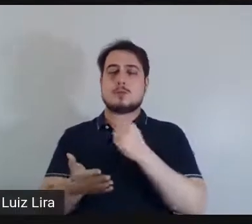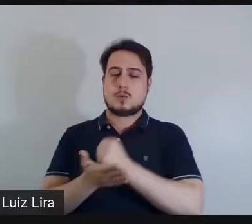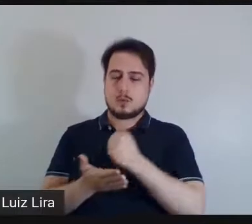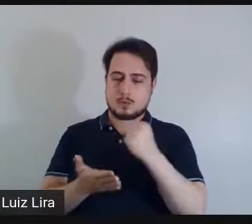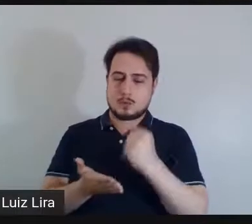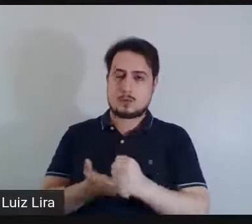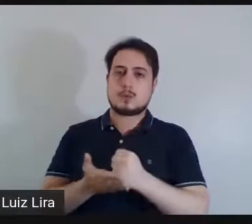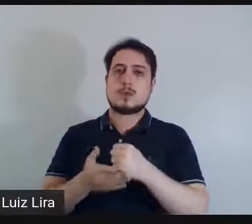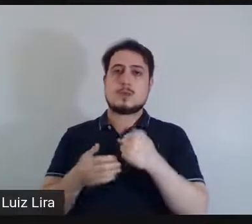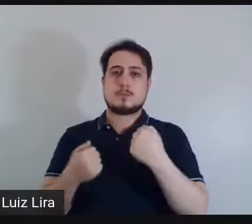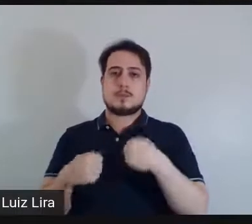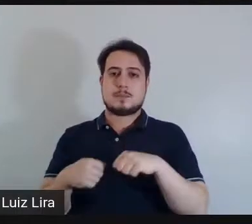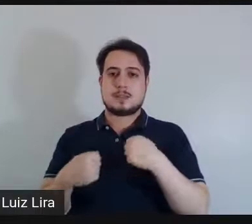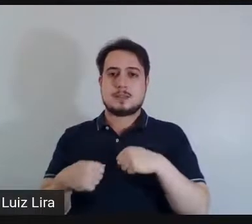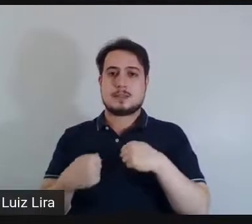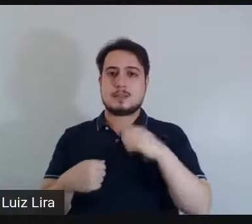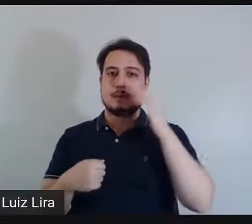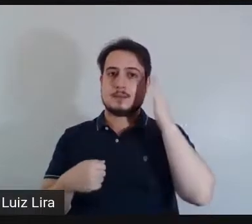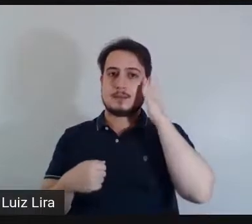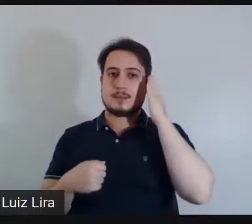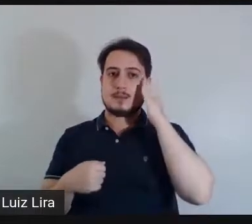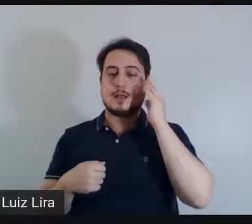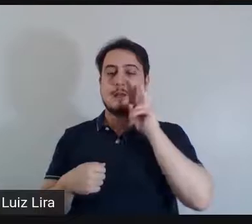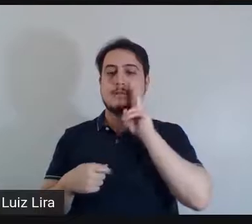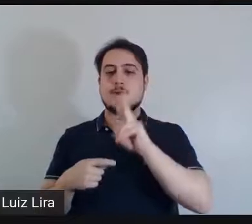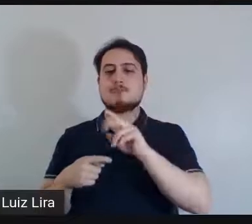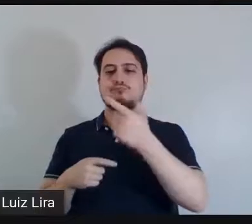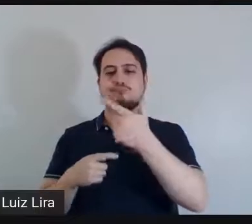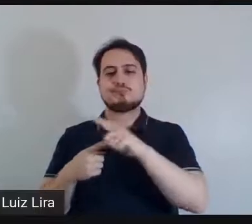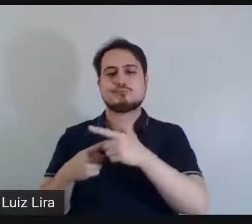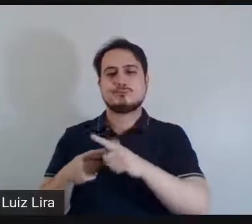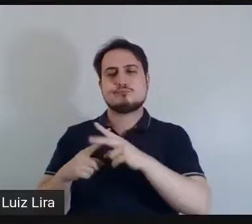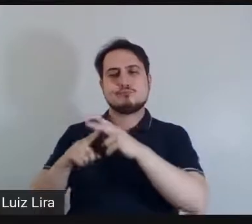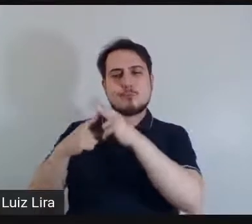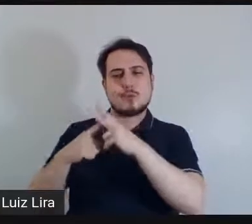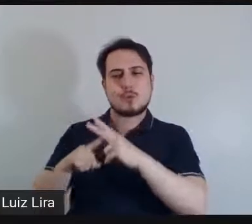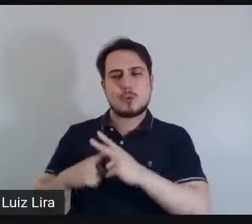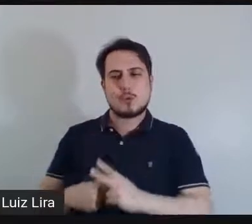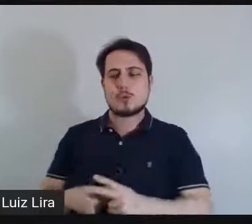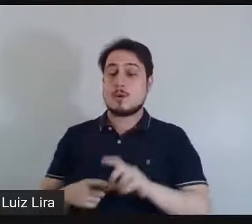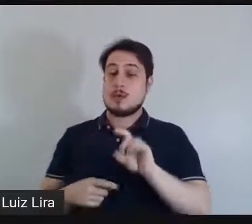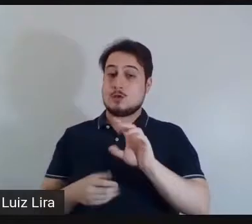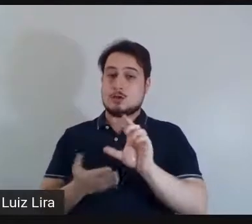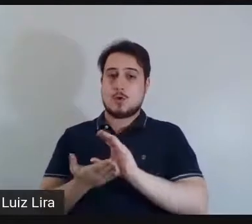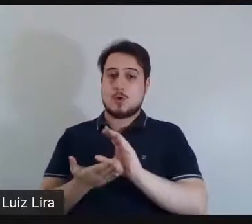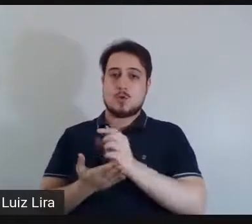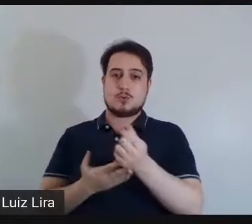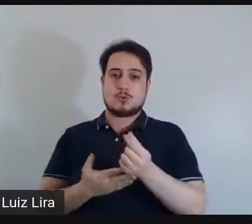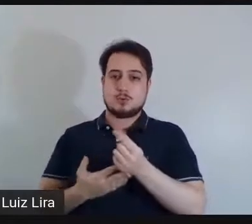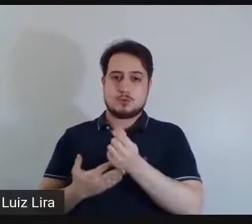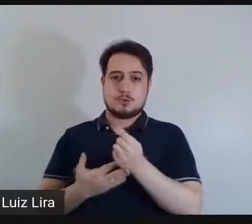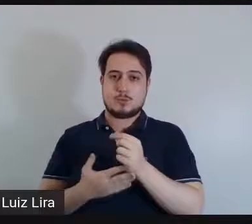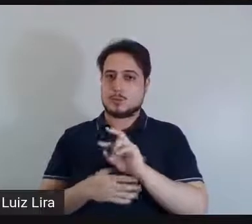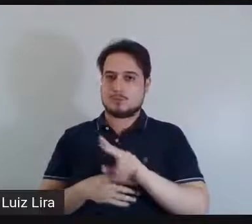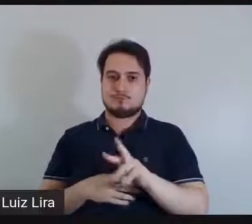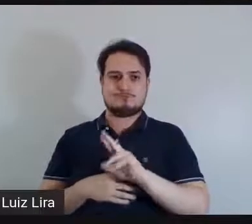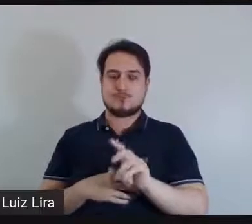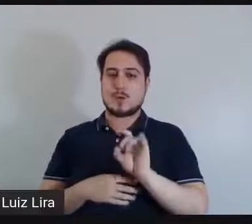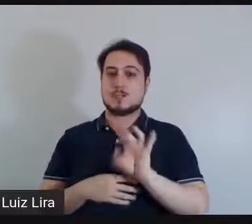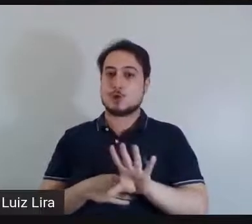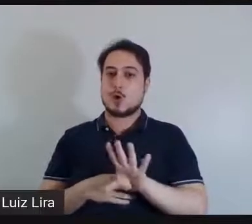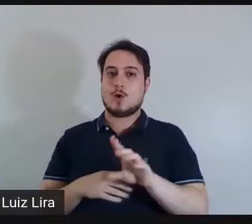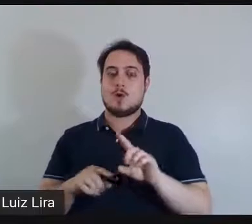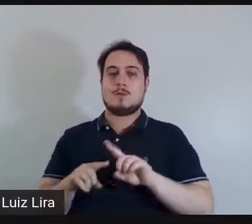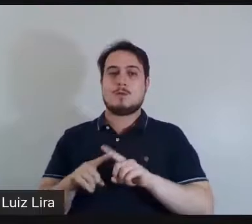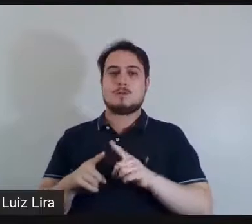é um dever da administração de rever os contratos. Por quê? Não é só orçamentariamente. Nós vamos ter, como você bem disse, que